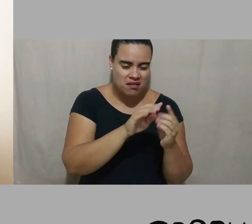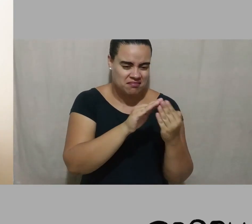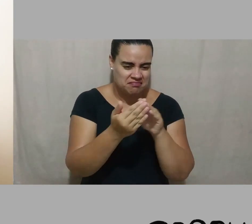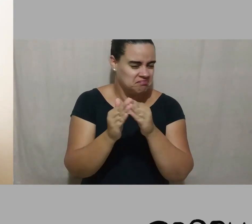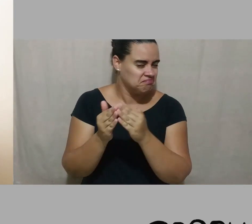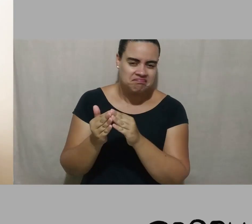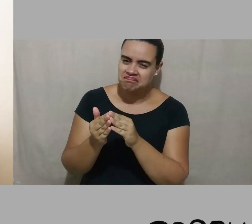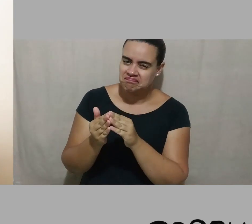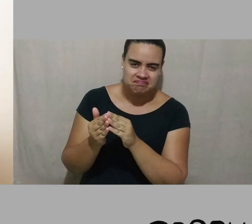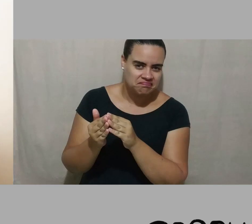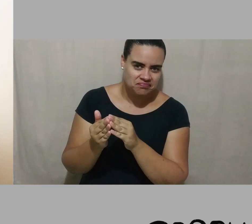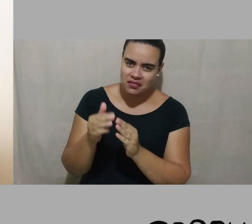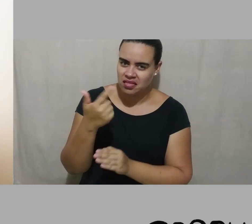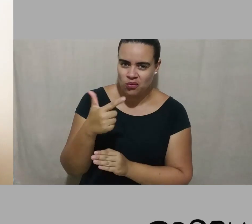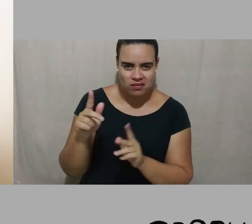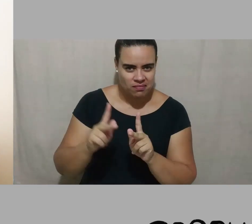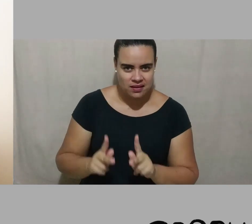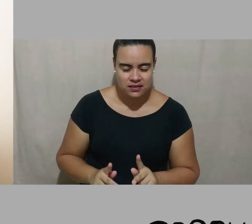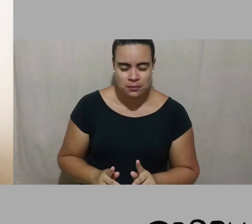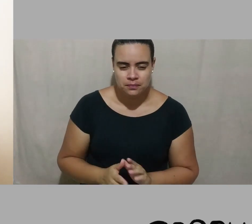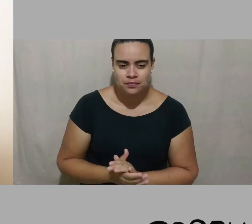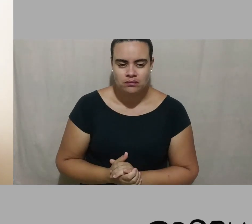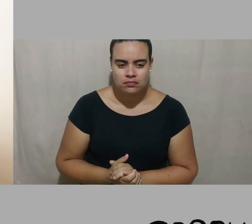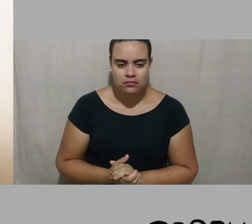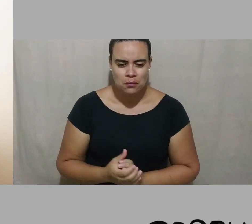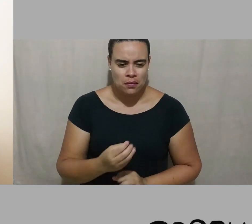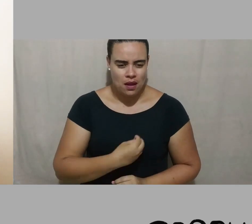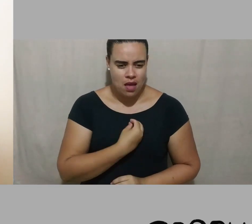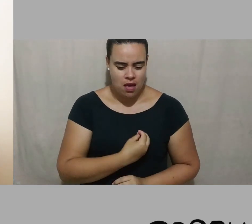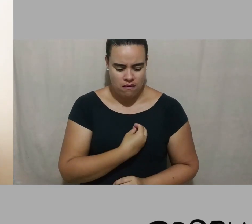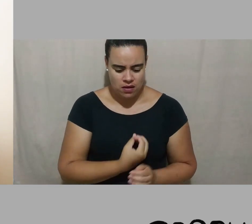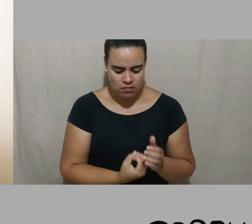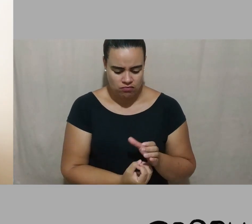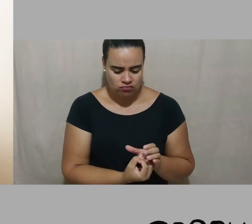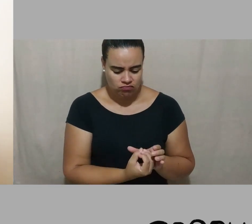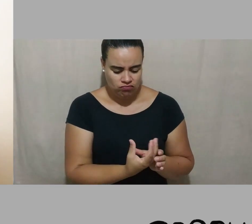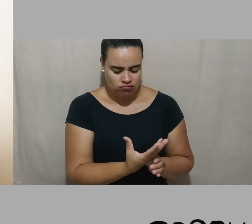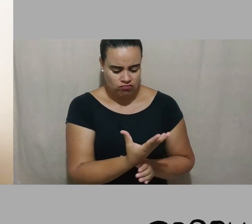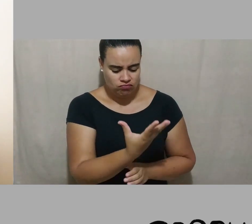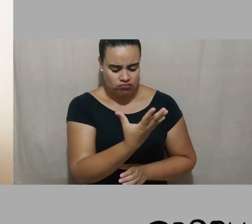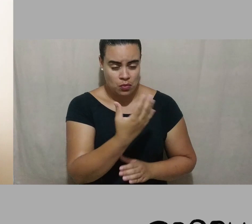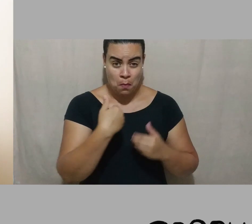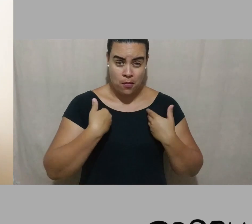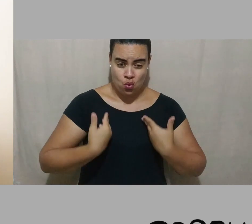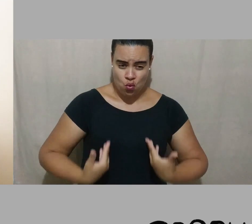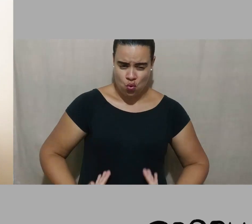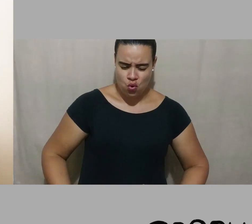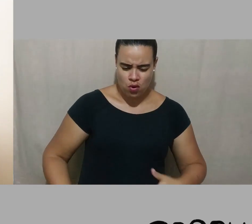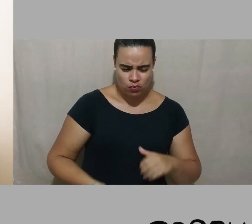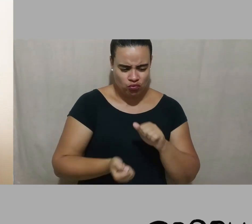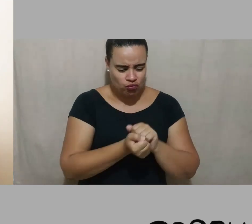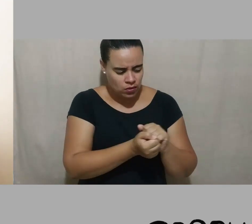Lá onde a terra repousa sobre o meu cadáver, a vida brotou na forma de uma flor.